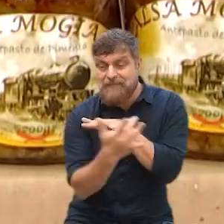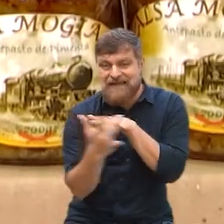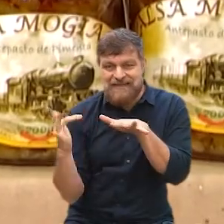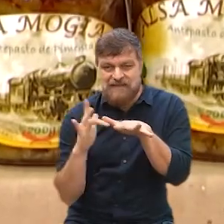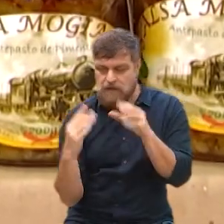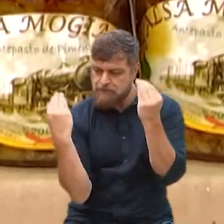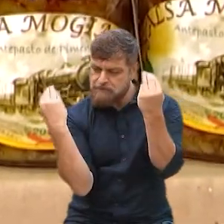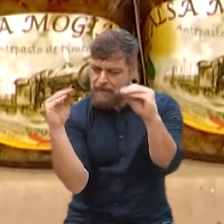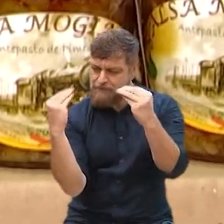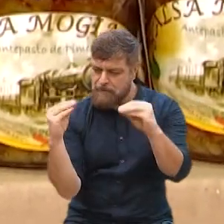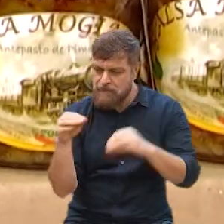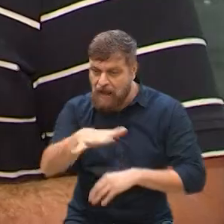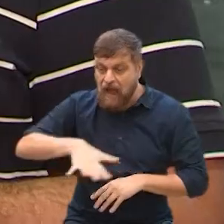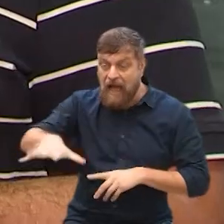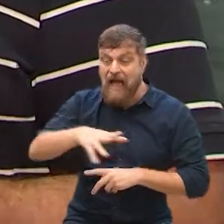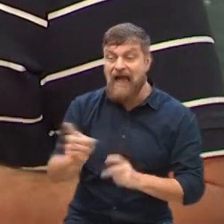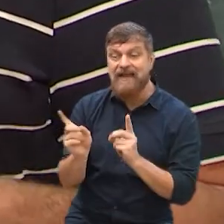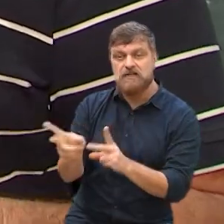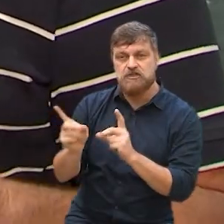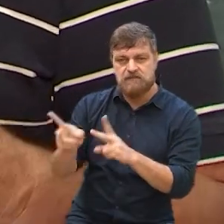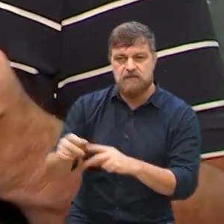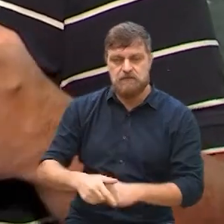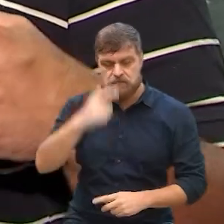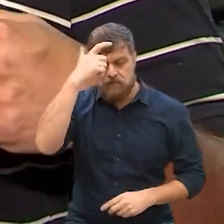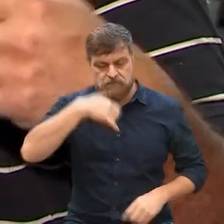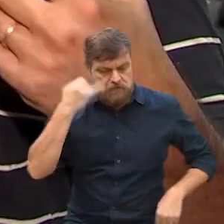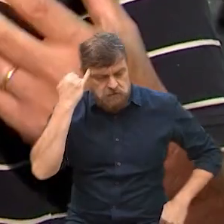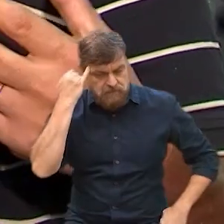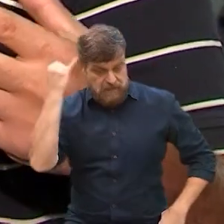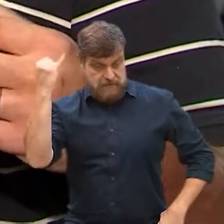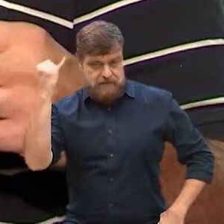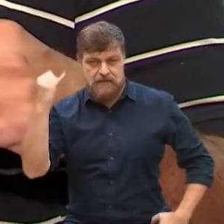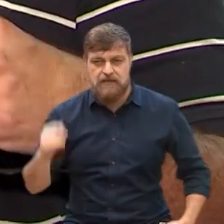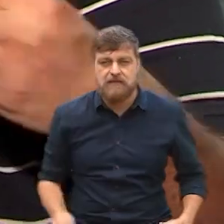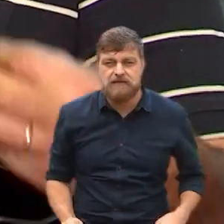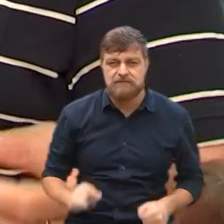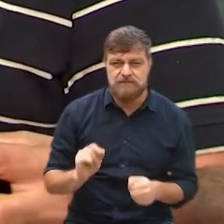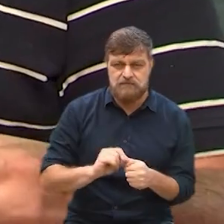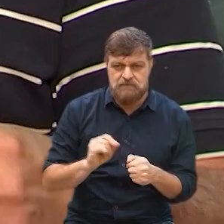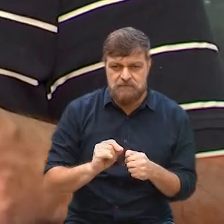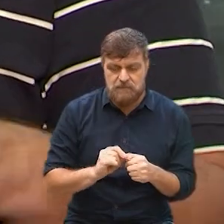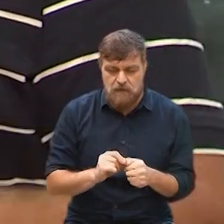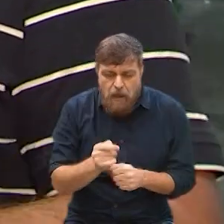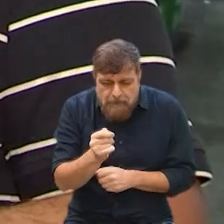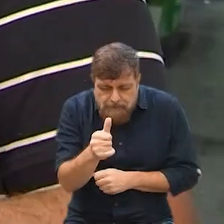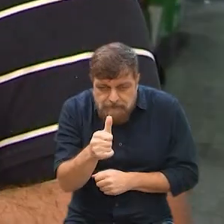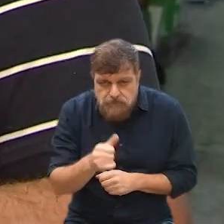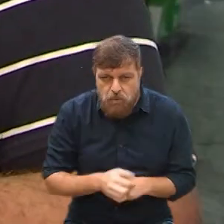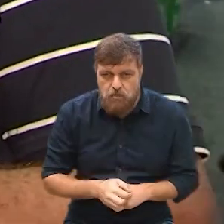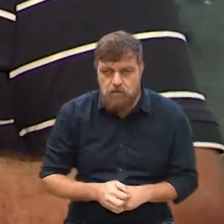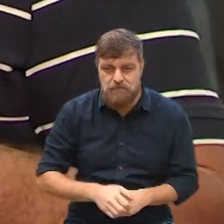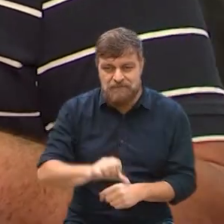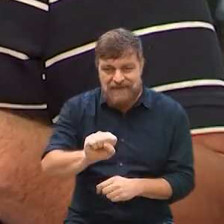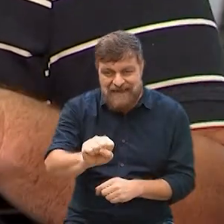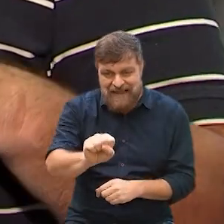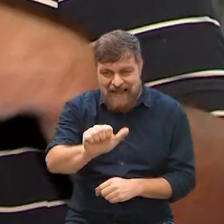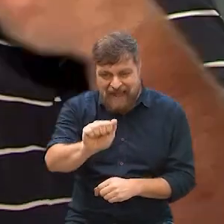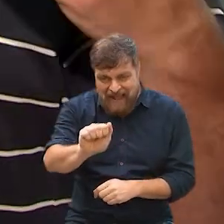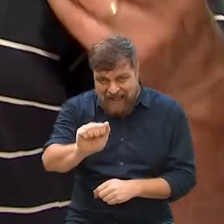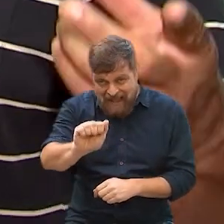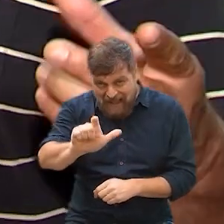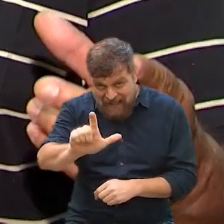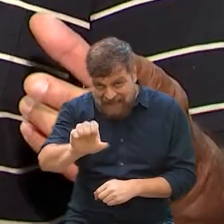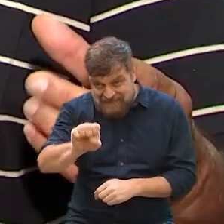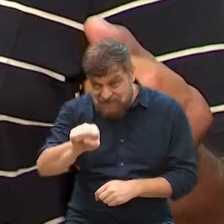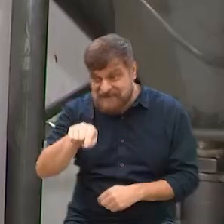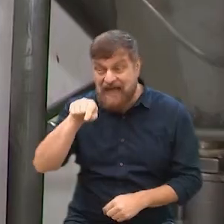e a área comercial da empresa. Eu tive a ideia de produzir em pequena escala a salsa. Ele